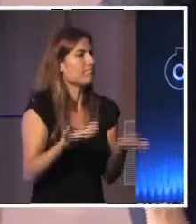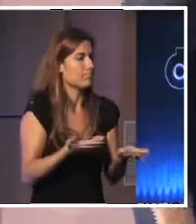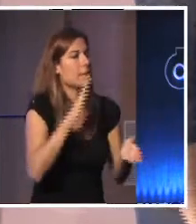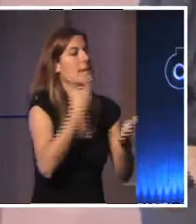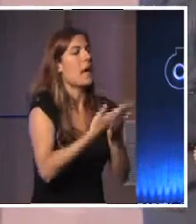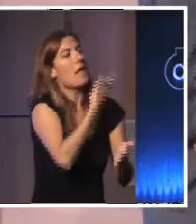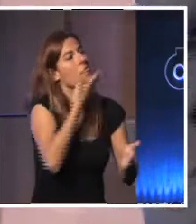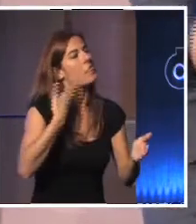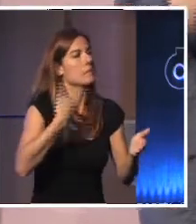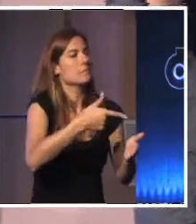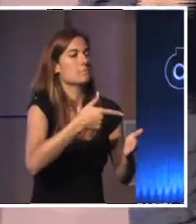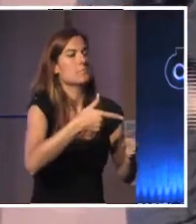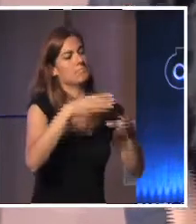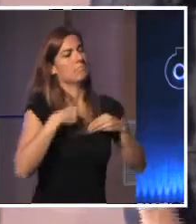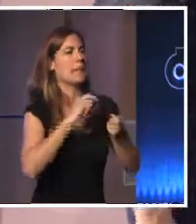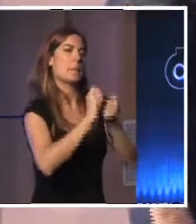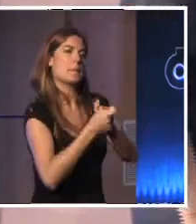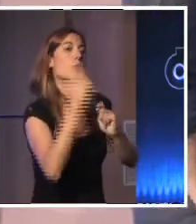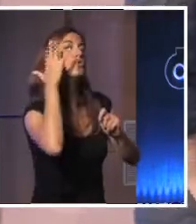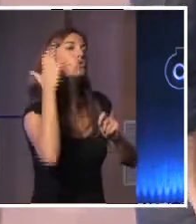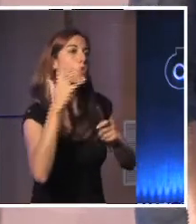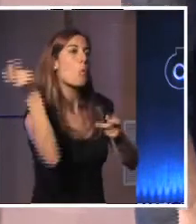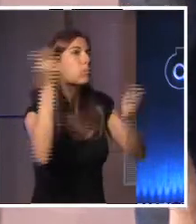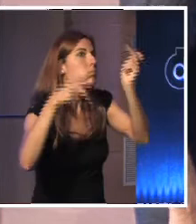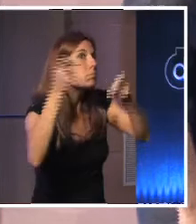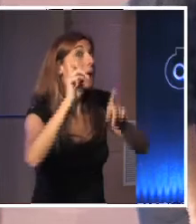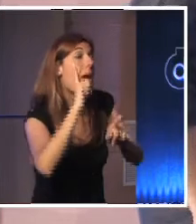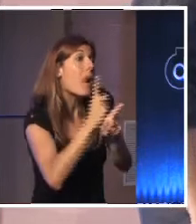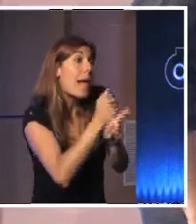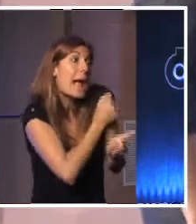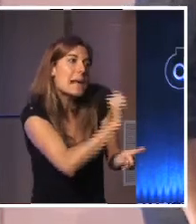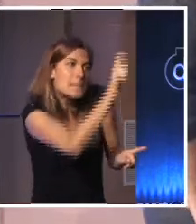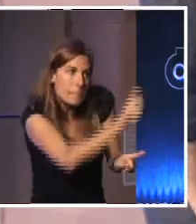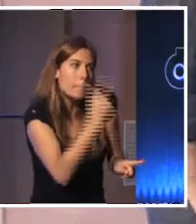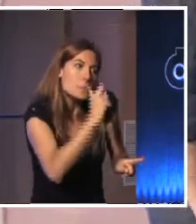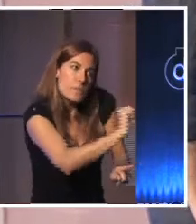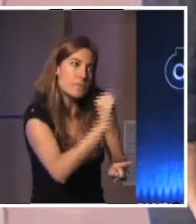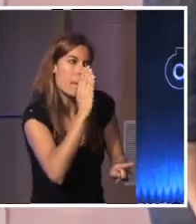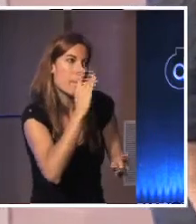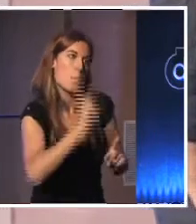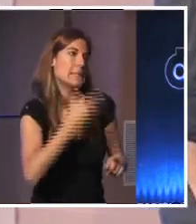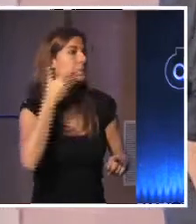tornar fácil a adaptação do cão aos sons que vai encontrar na casa do utente.